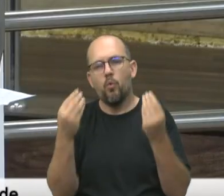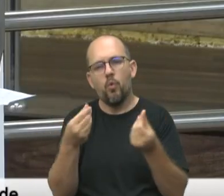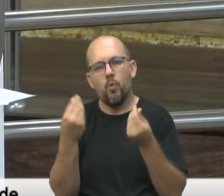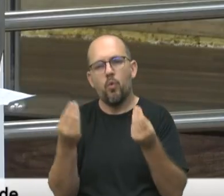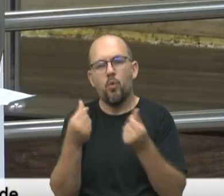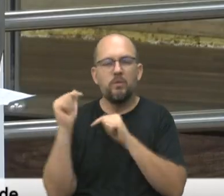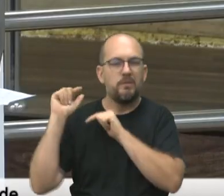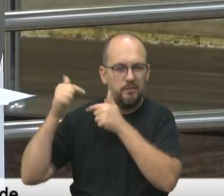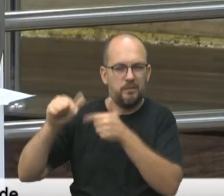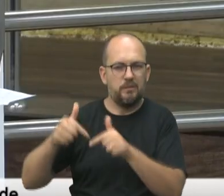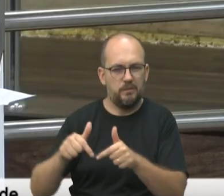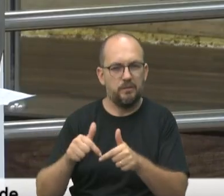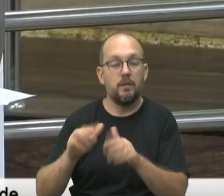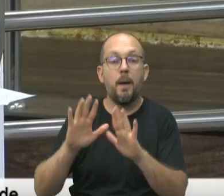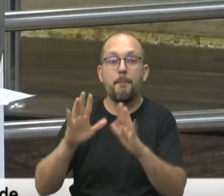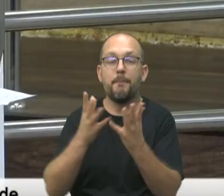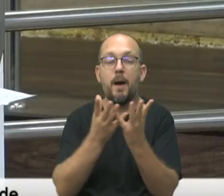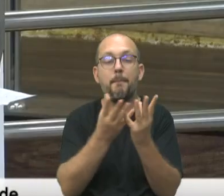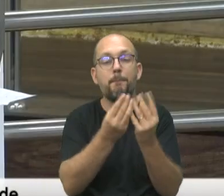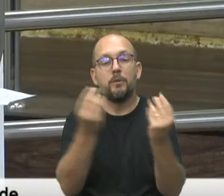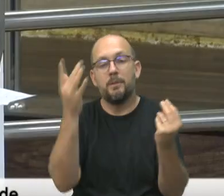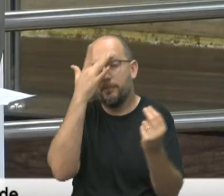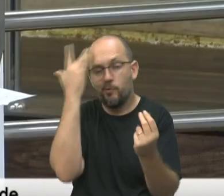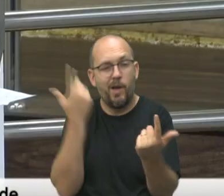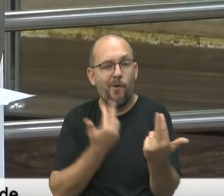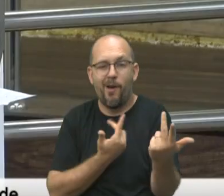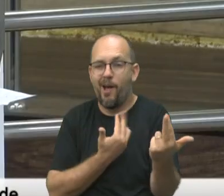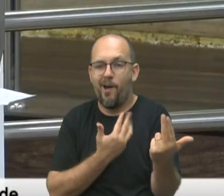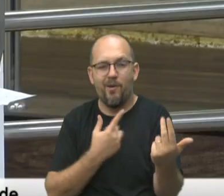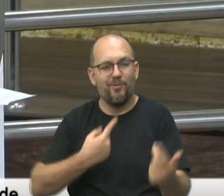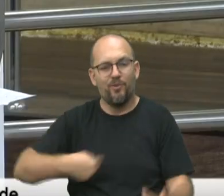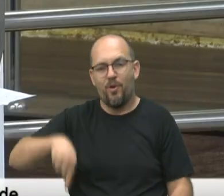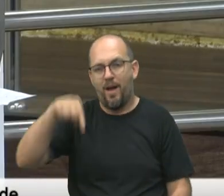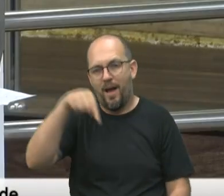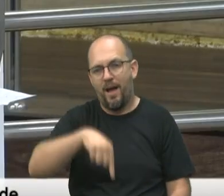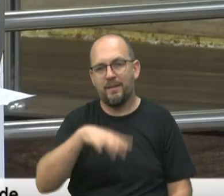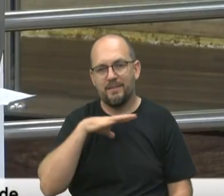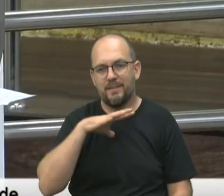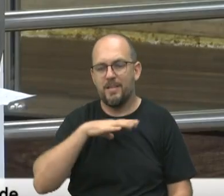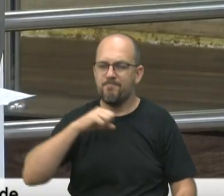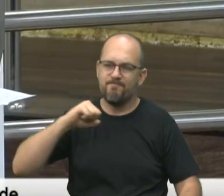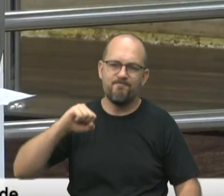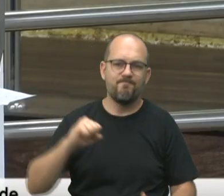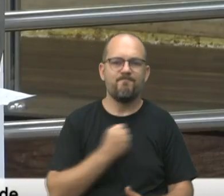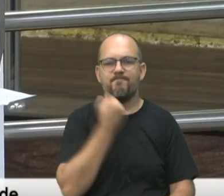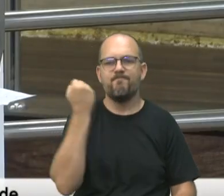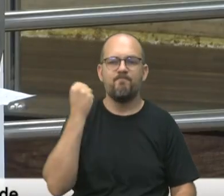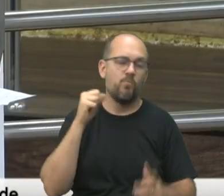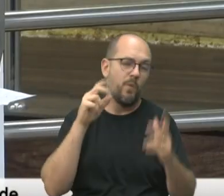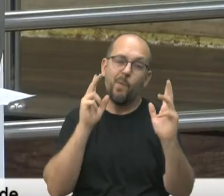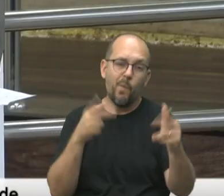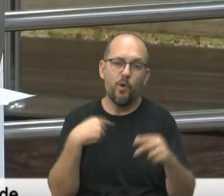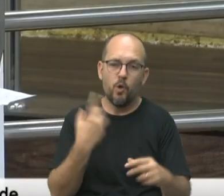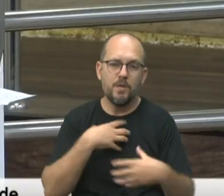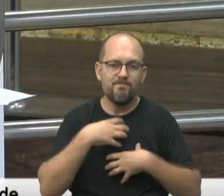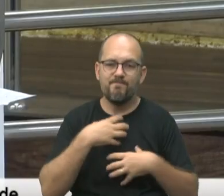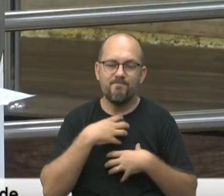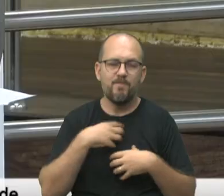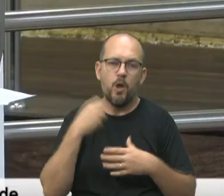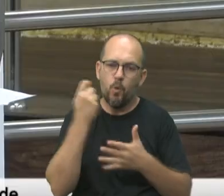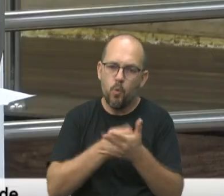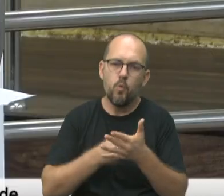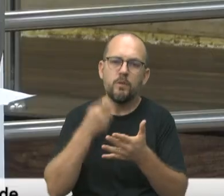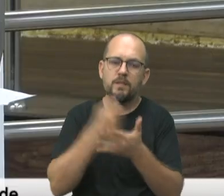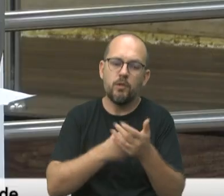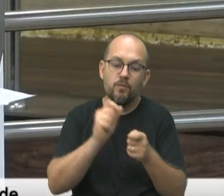conservadora, tem tantas pessoas como nós aqui nessa cidade, indignadas como nós, lutando para fazer dessa